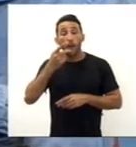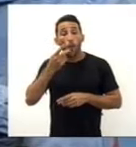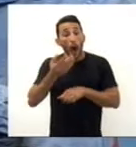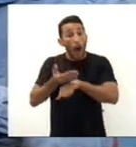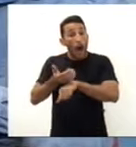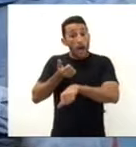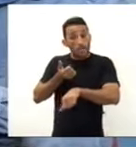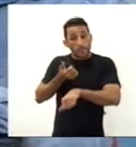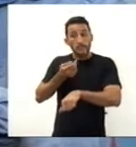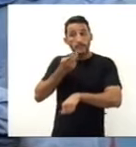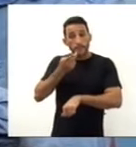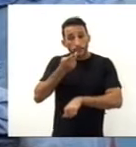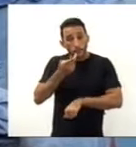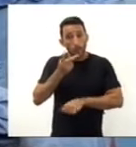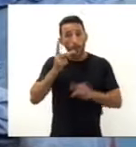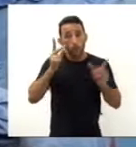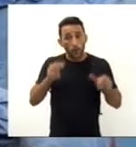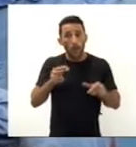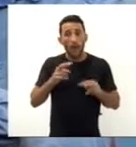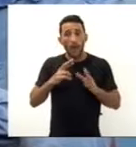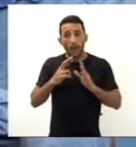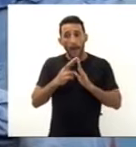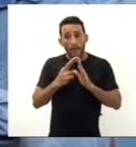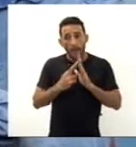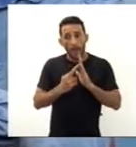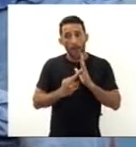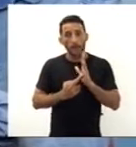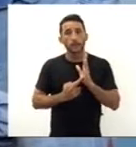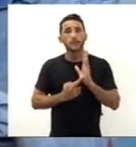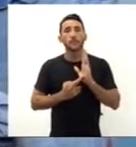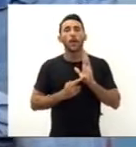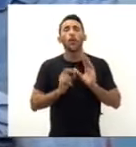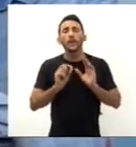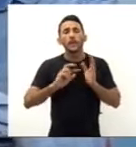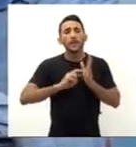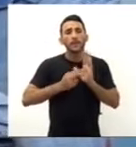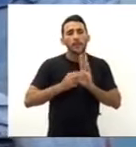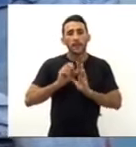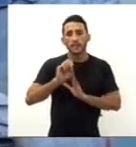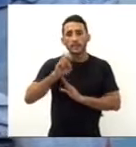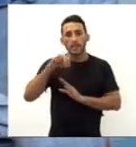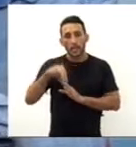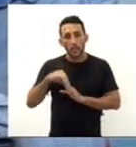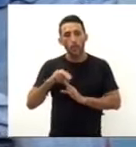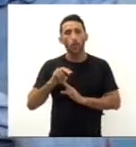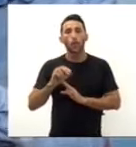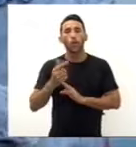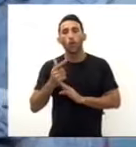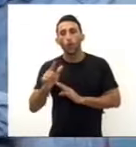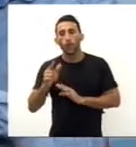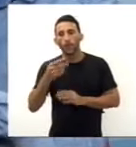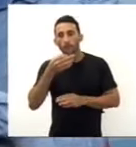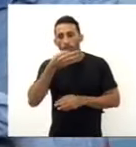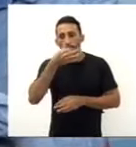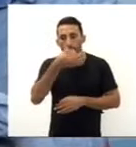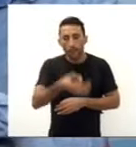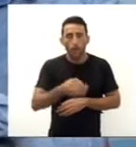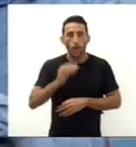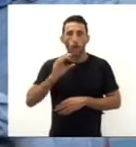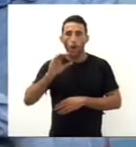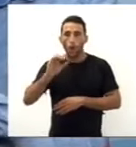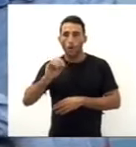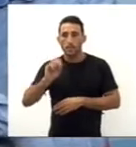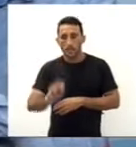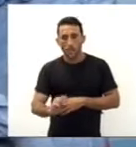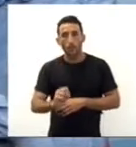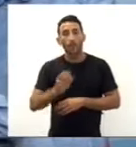expor a regrinha e a fórmula, né, do que é seno, do que é cosseno, eles já colocaram, já tinham destacado isso, que seno é o